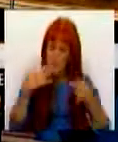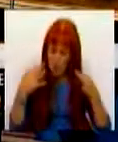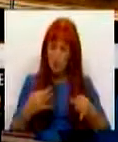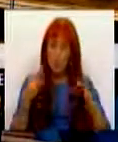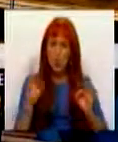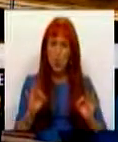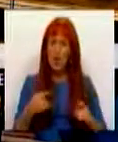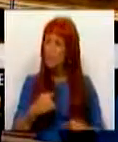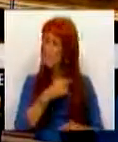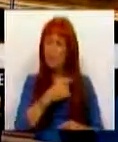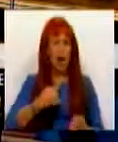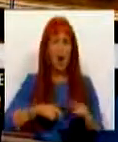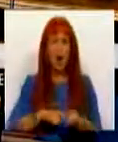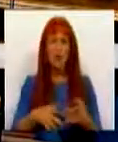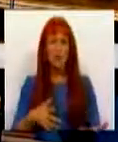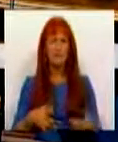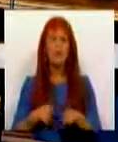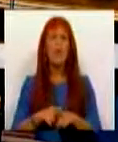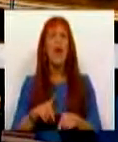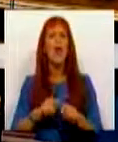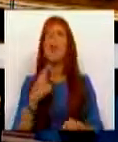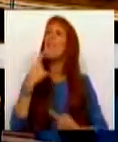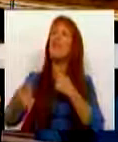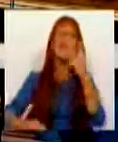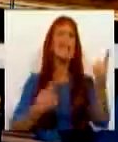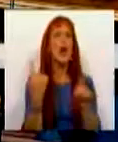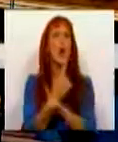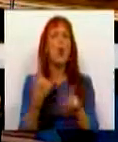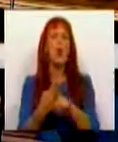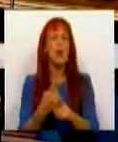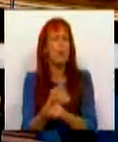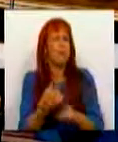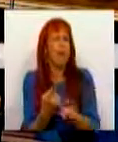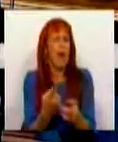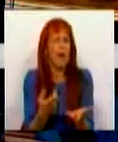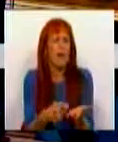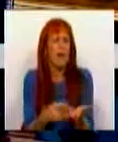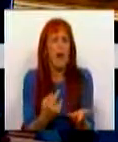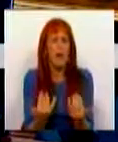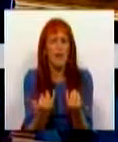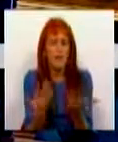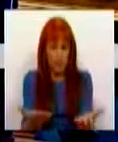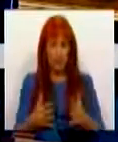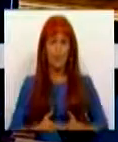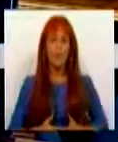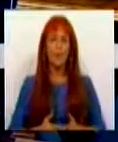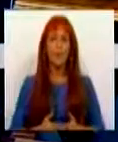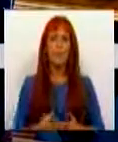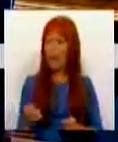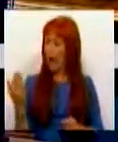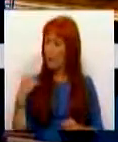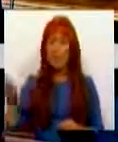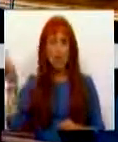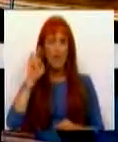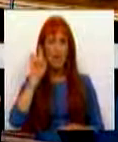Escrúpulo que não nos permita ecoar afirmações sem fundamento suficiente. Ainda há pouco